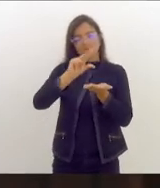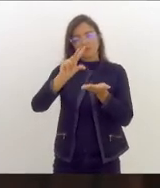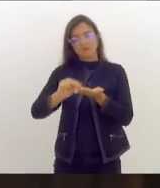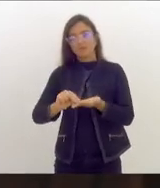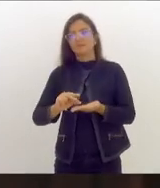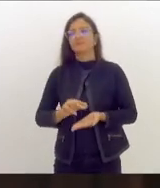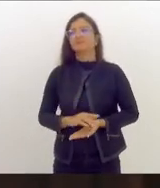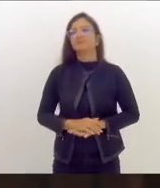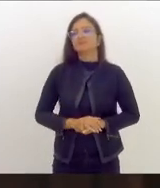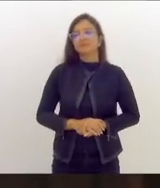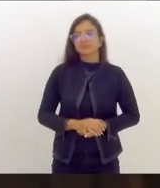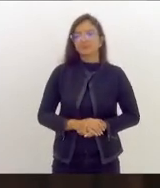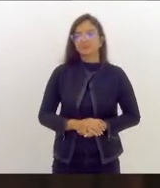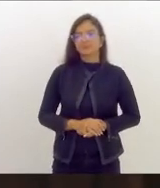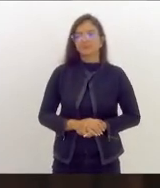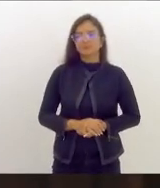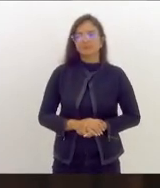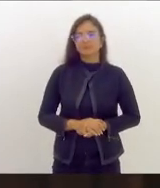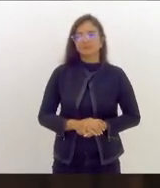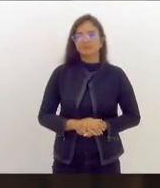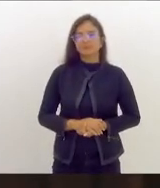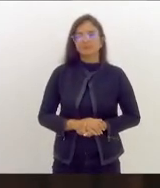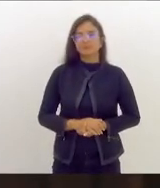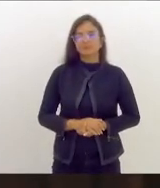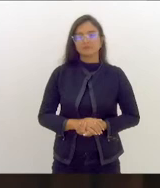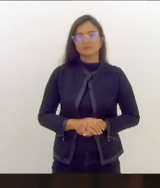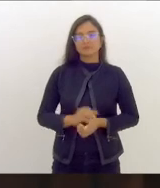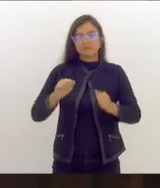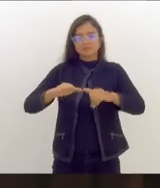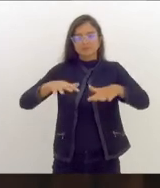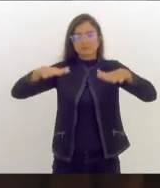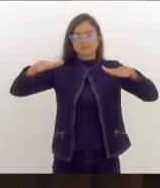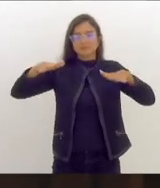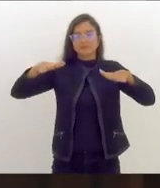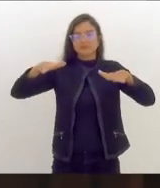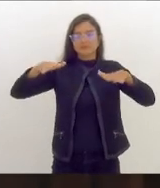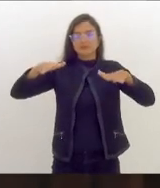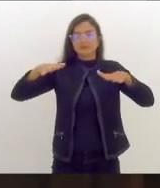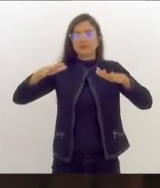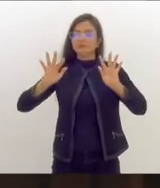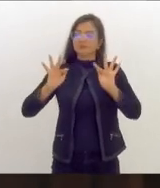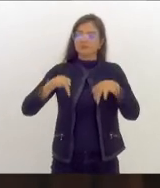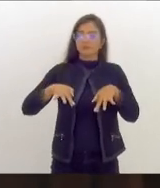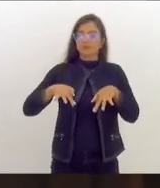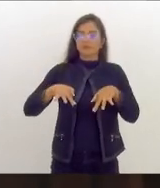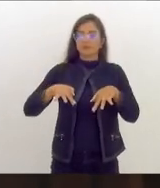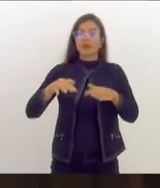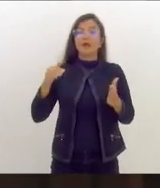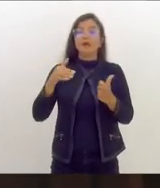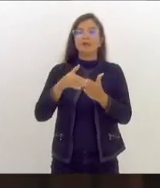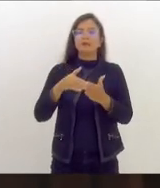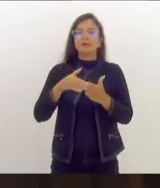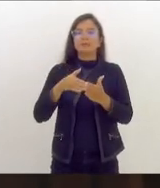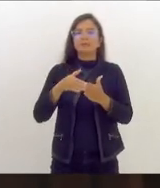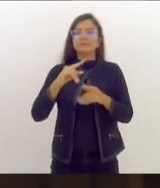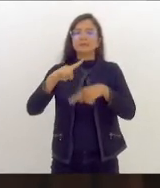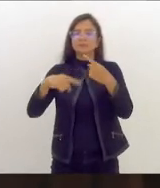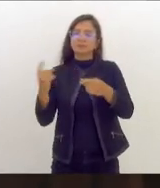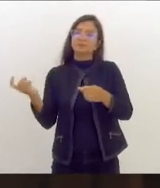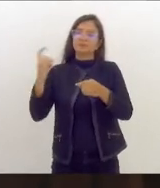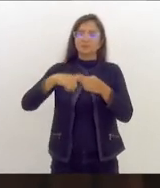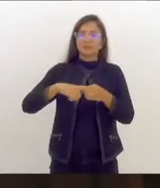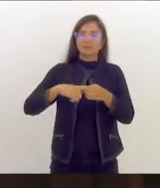ata, fica suspensa a sessão até às 15 horas, quando